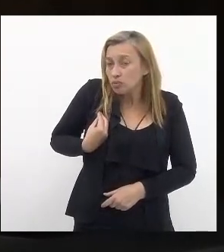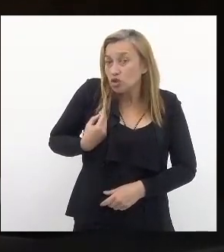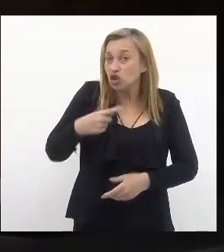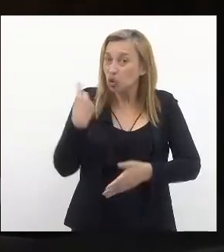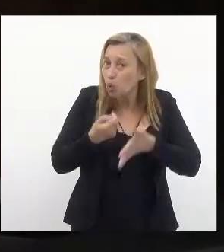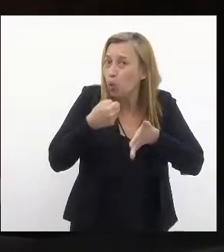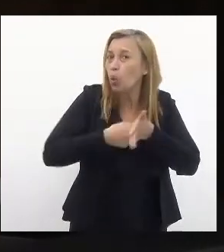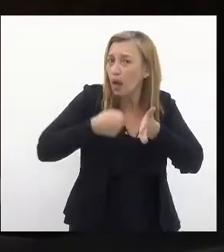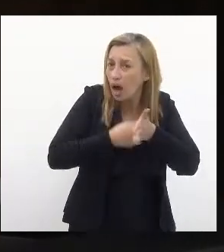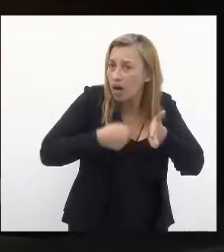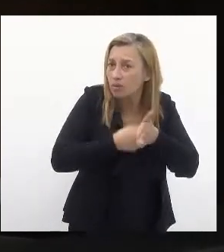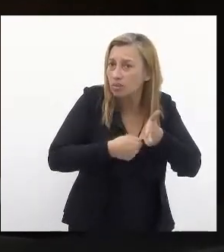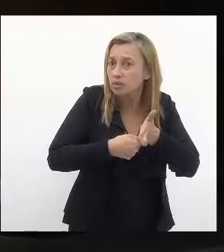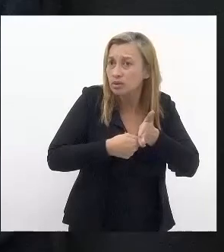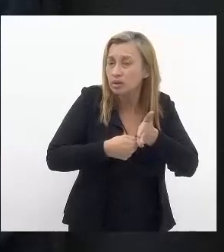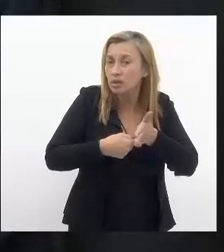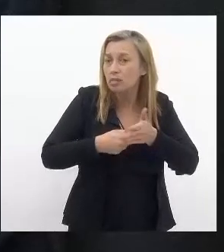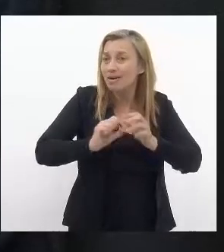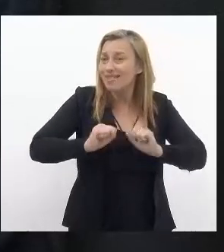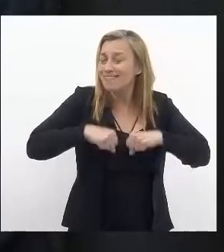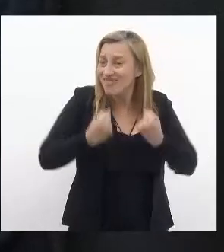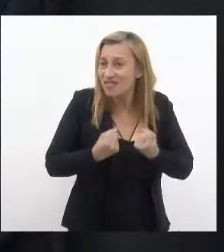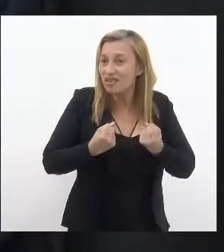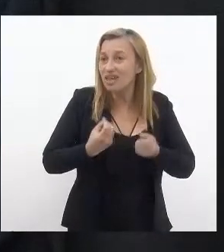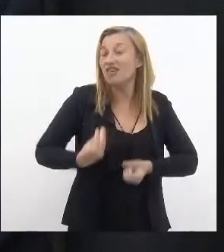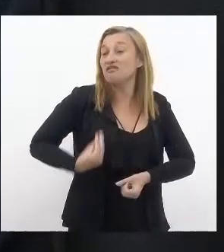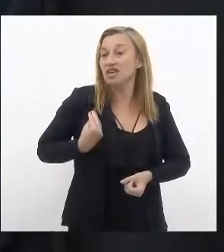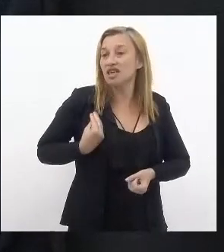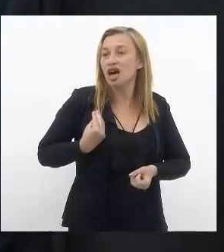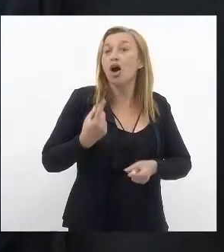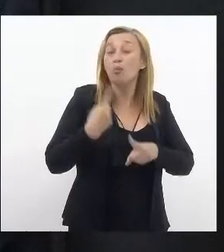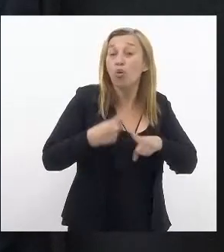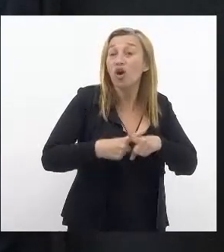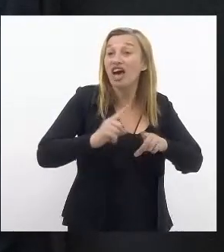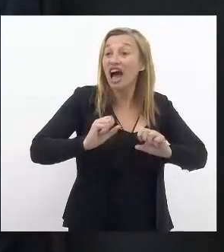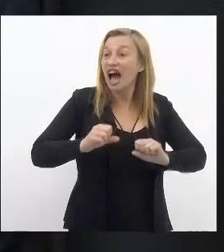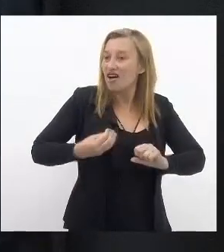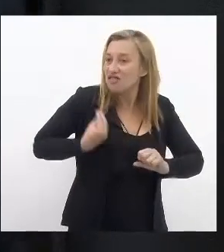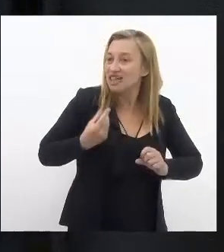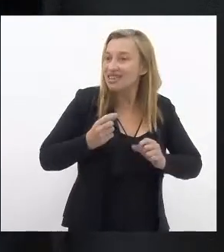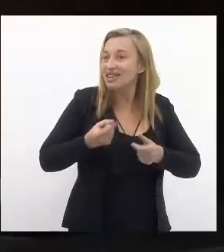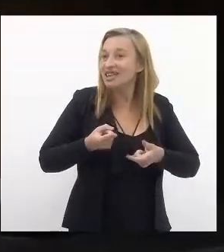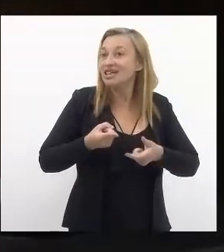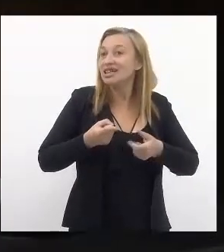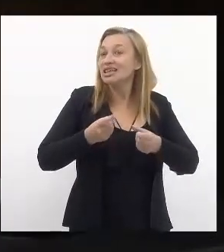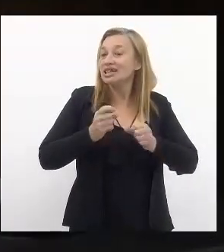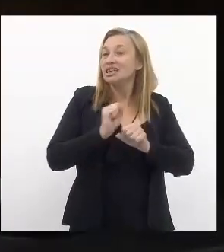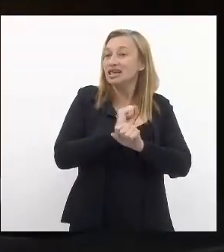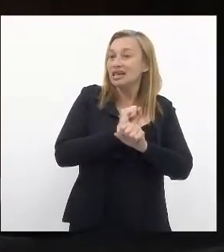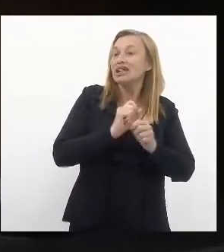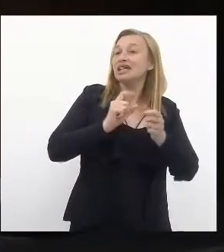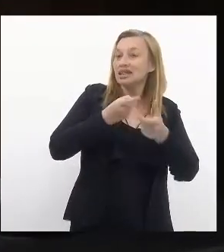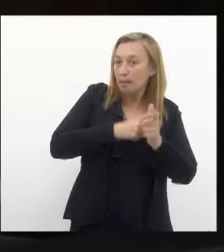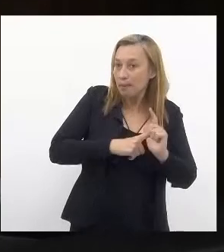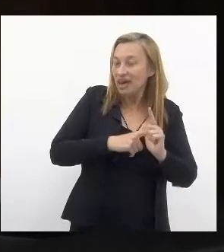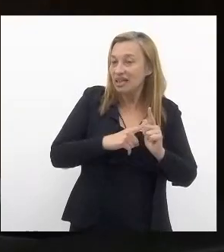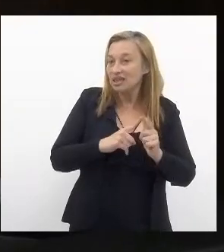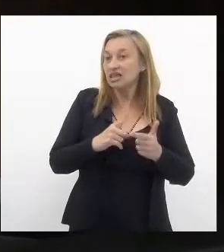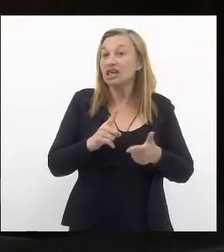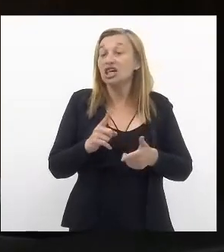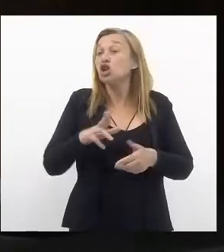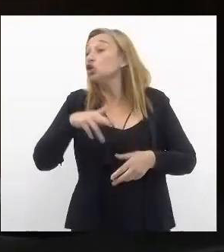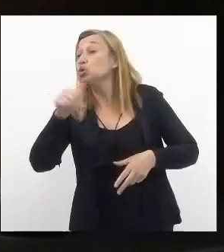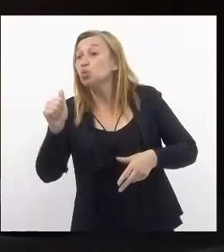luchamos para defender la vida, porque la vida depende de la vida, y si no dependemos de esta vida, nunca vamos a